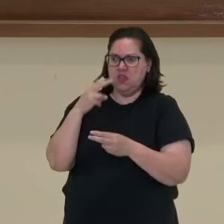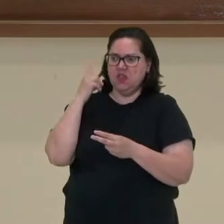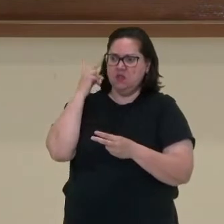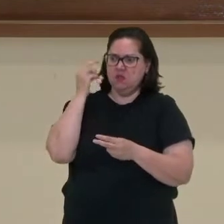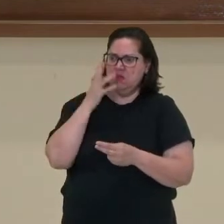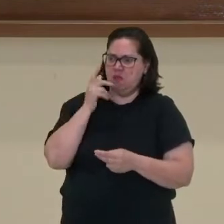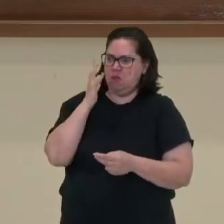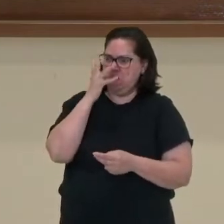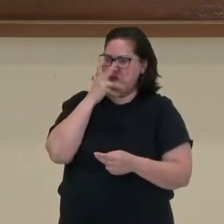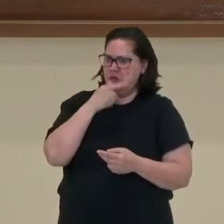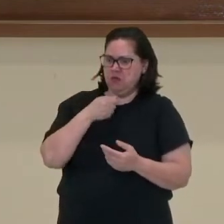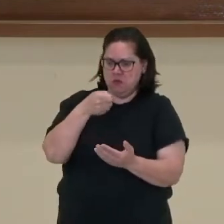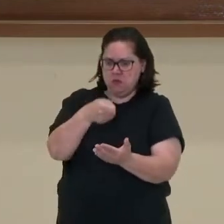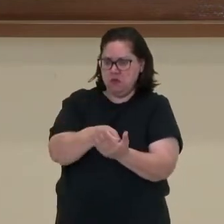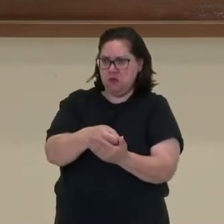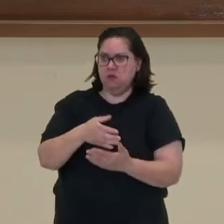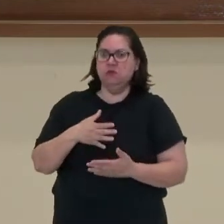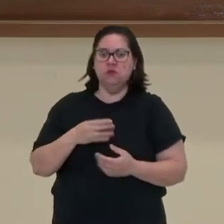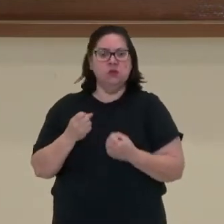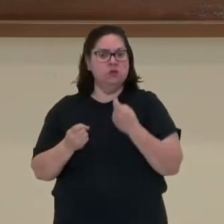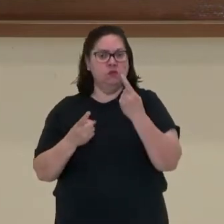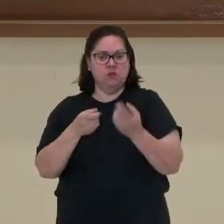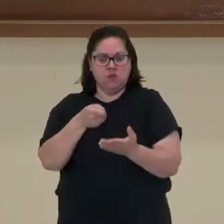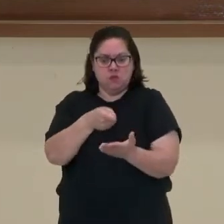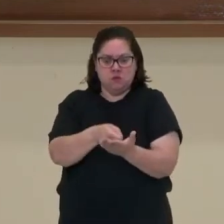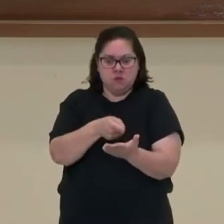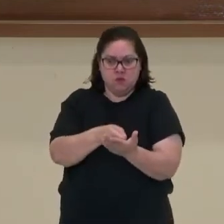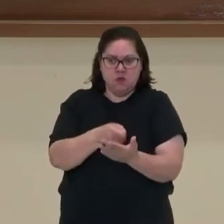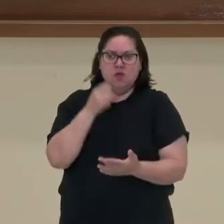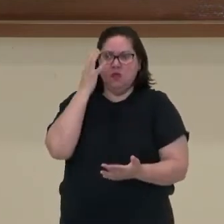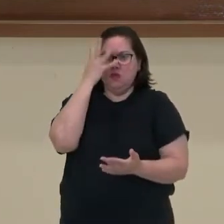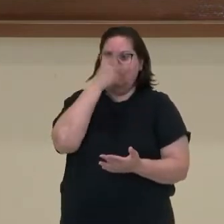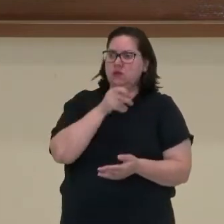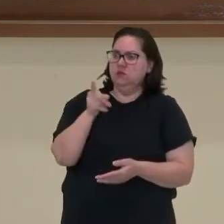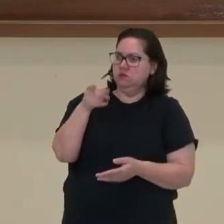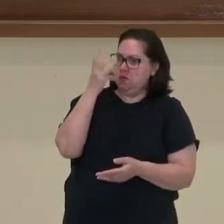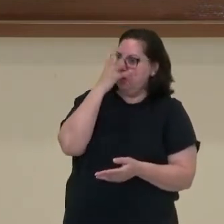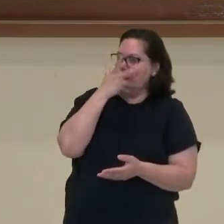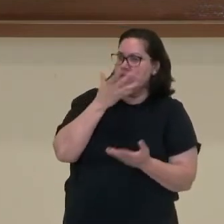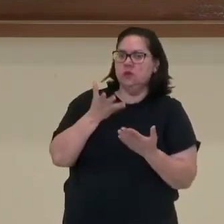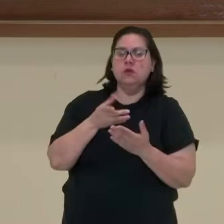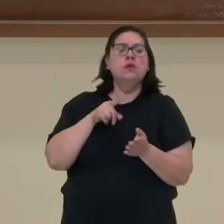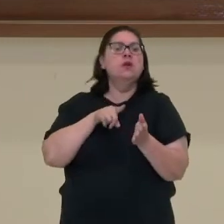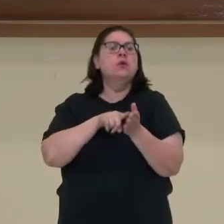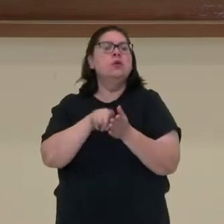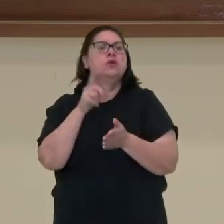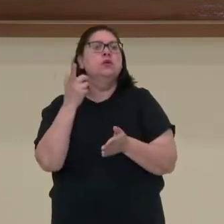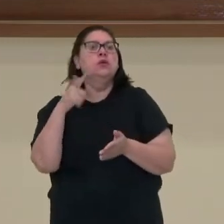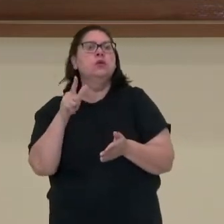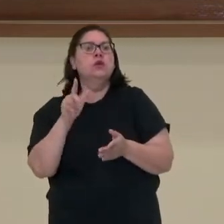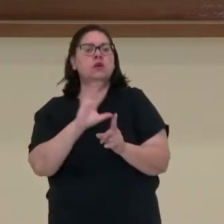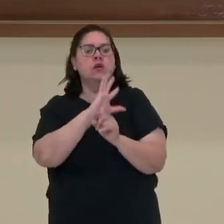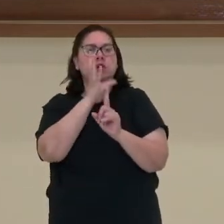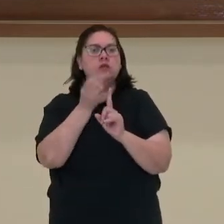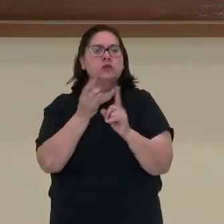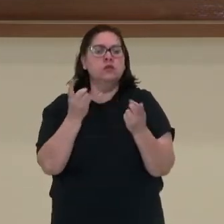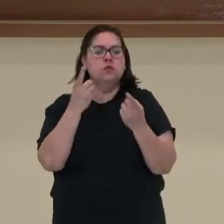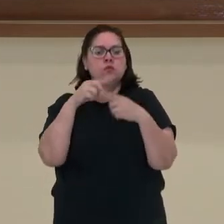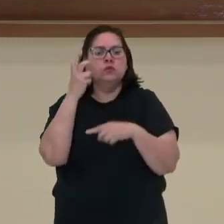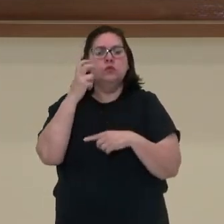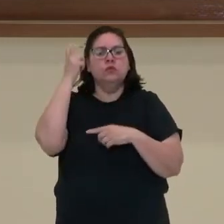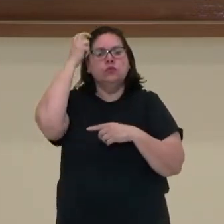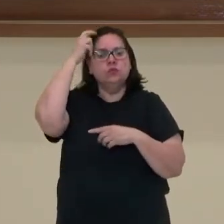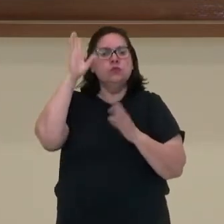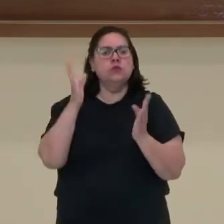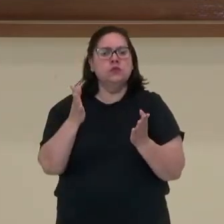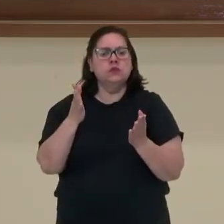que isso pode ser imposto para nós? Alguma coisa pode ser forçada para a gente achar que aquilo tem que ser belo? Outra pergunta. A arte pode ser uma contracultura?